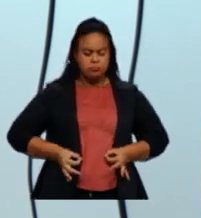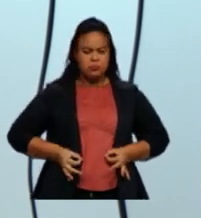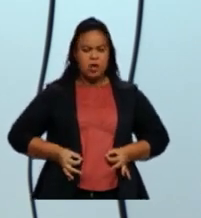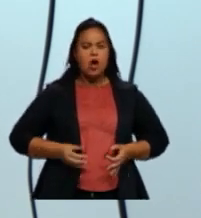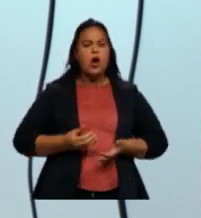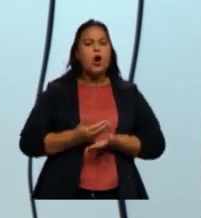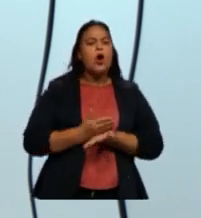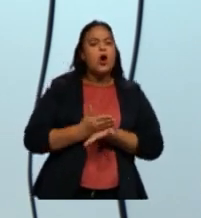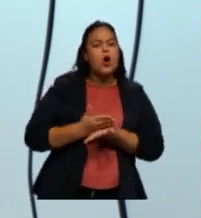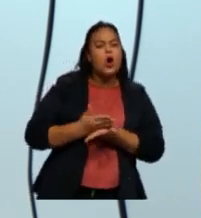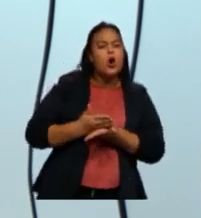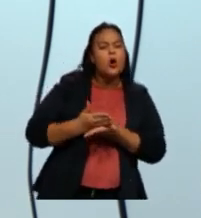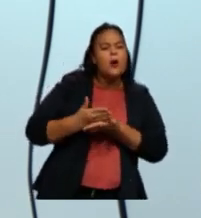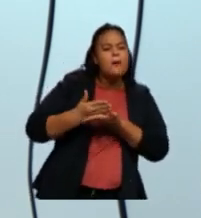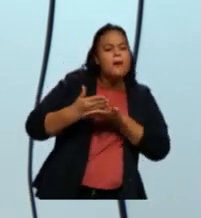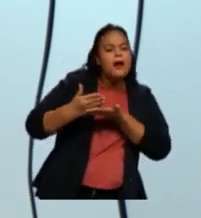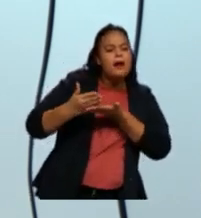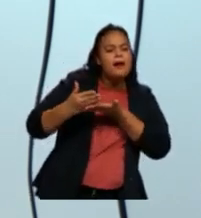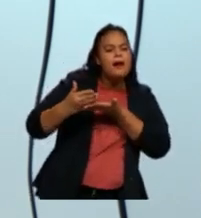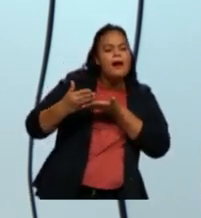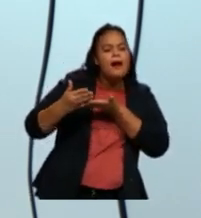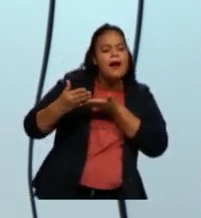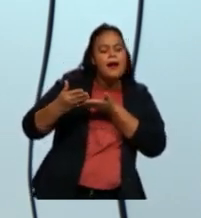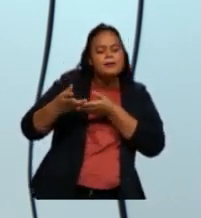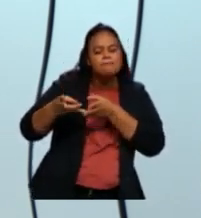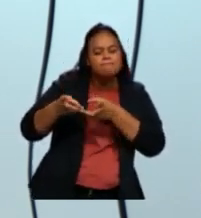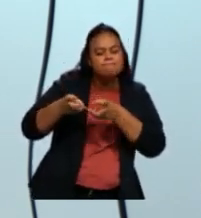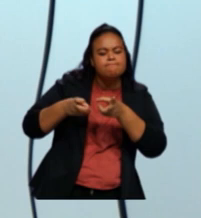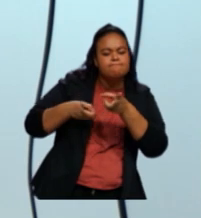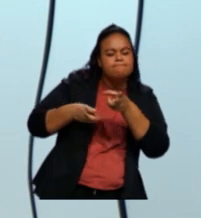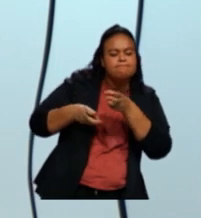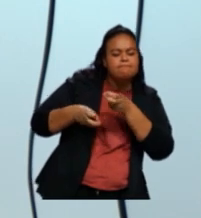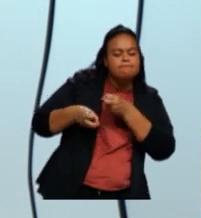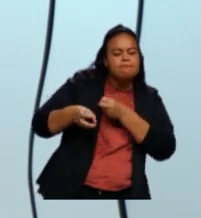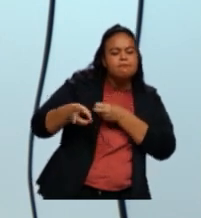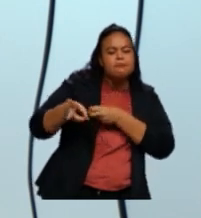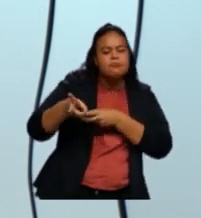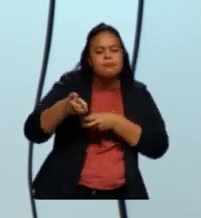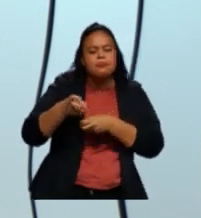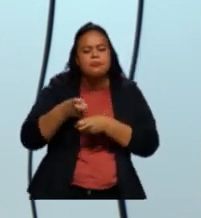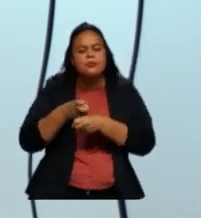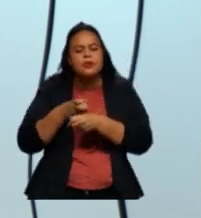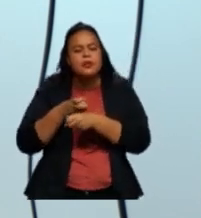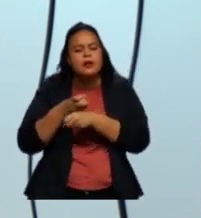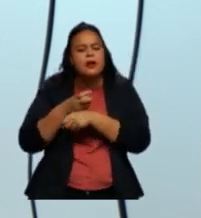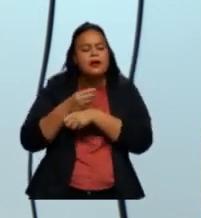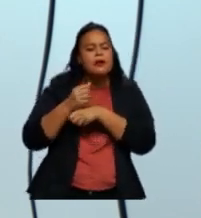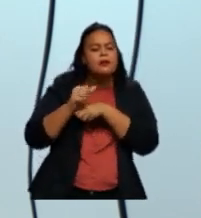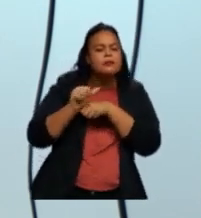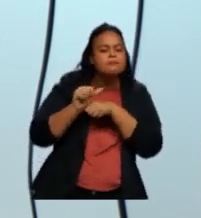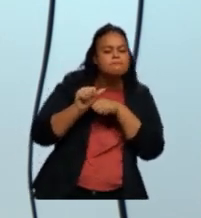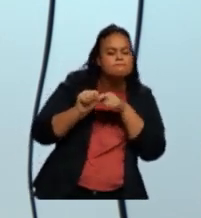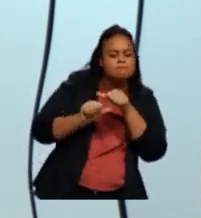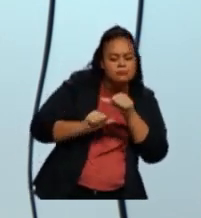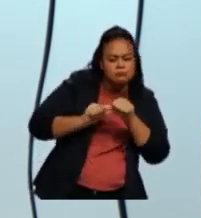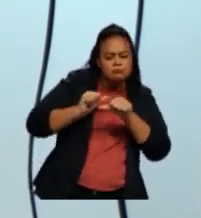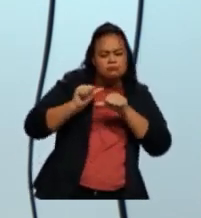preparar durante esse período para receber uma célula fecundada, para